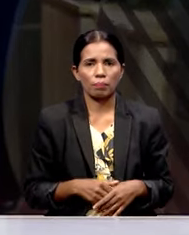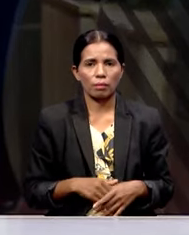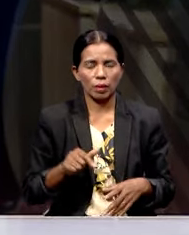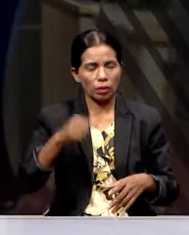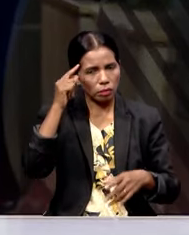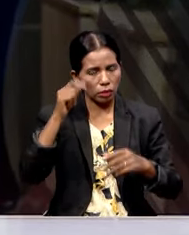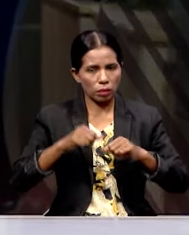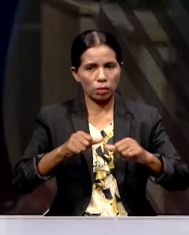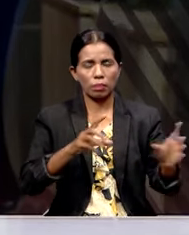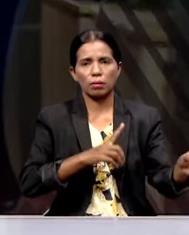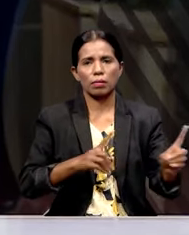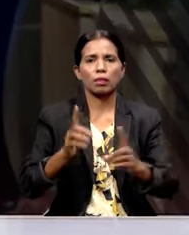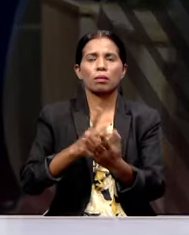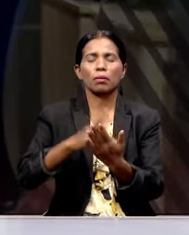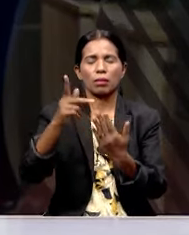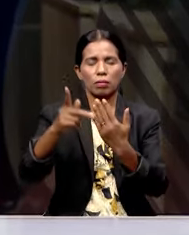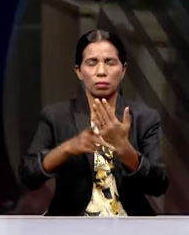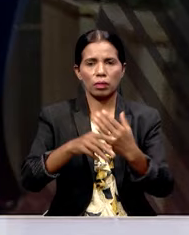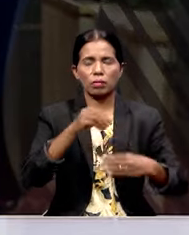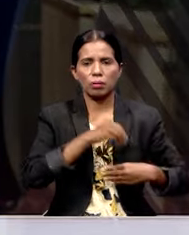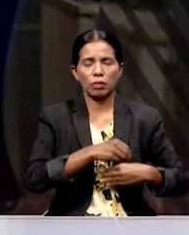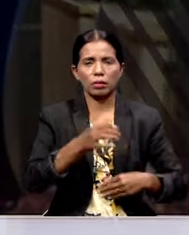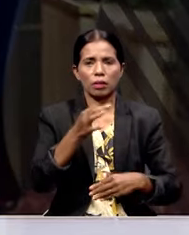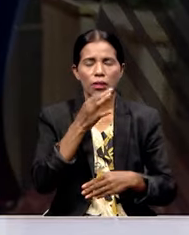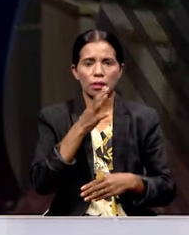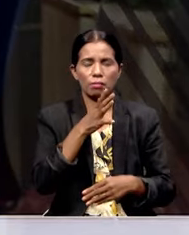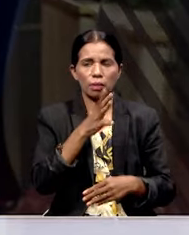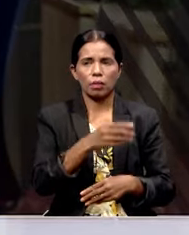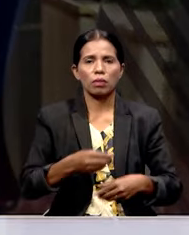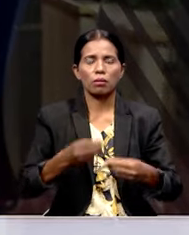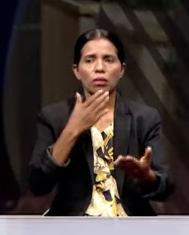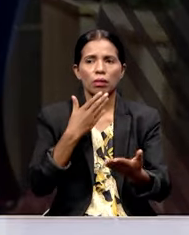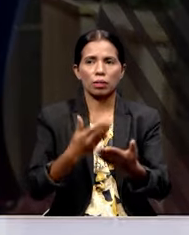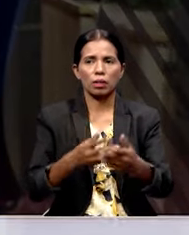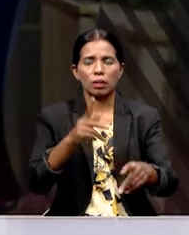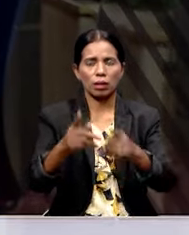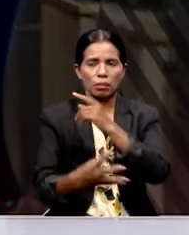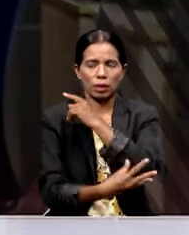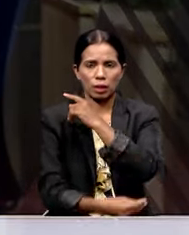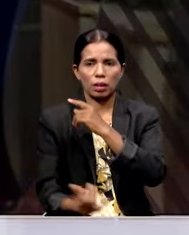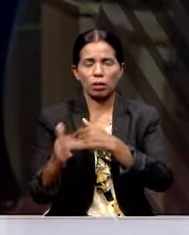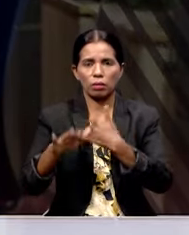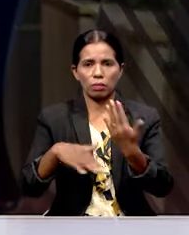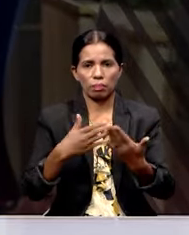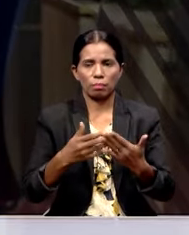Governo sem continua implementa programa Bolsa da Mãe condicional, também foi benefício para Emma vulnerável será.